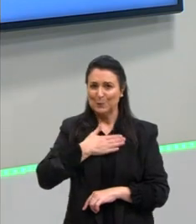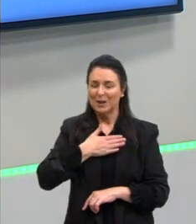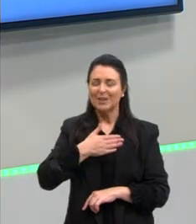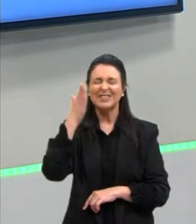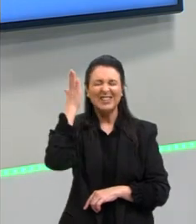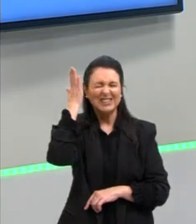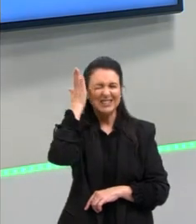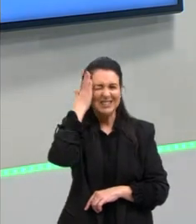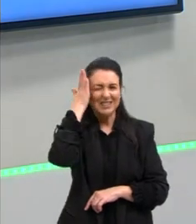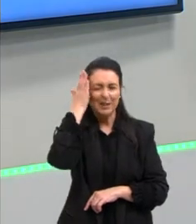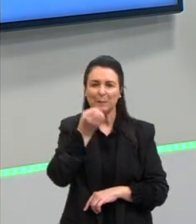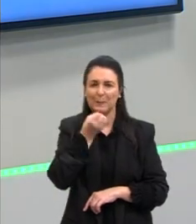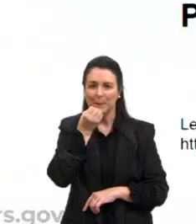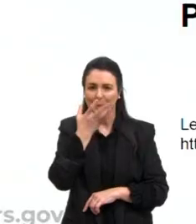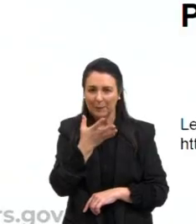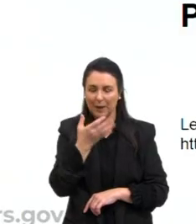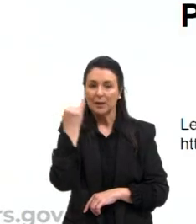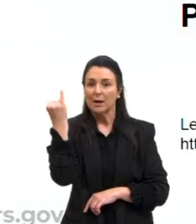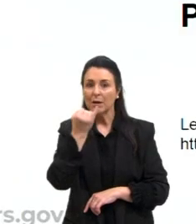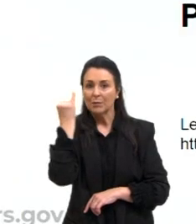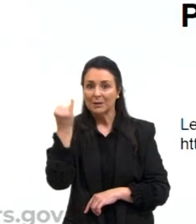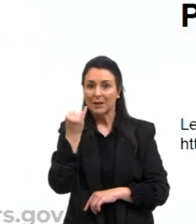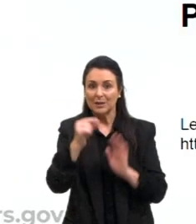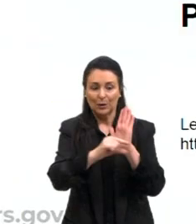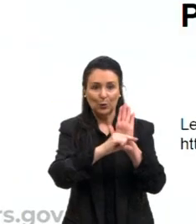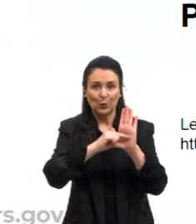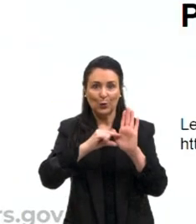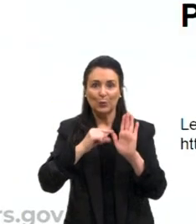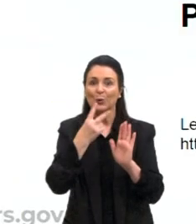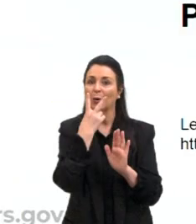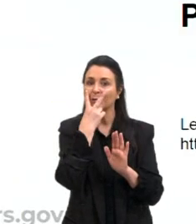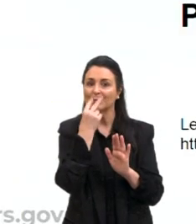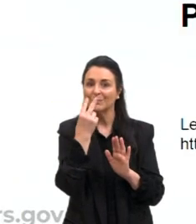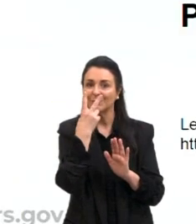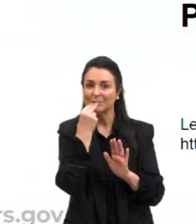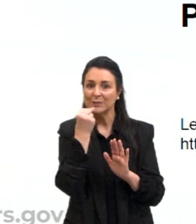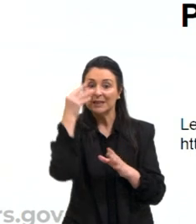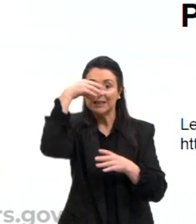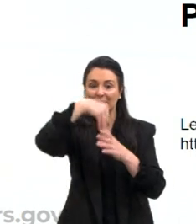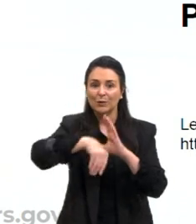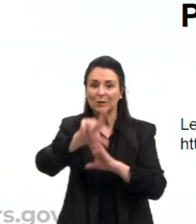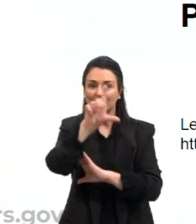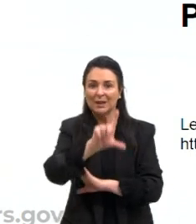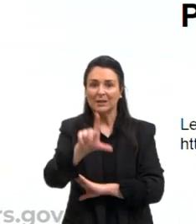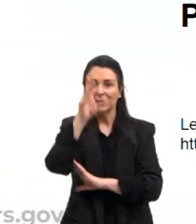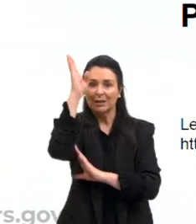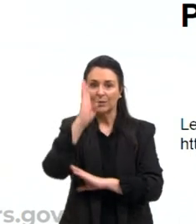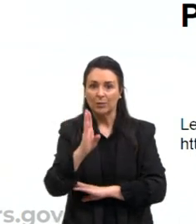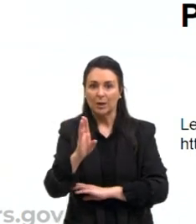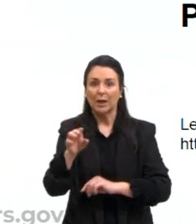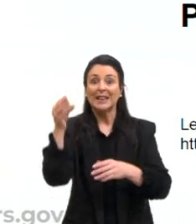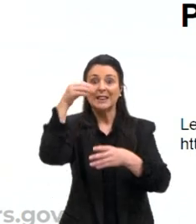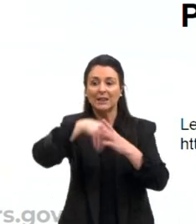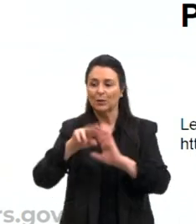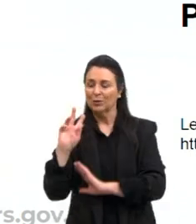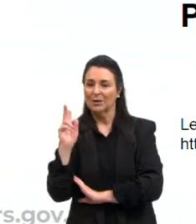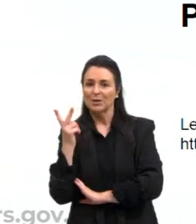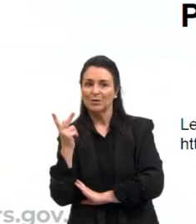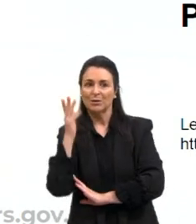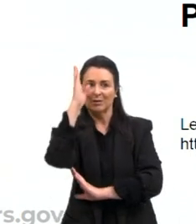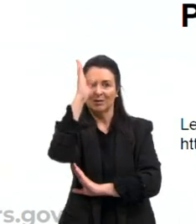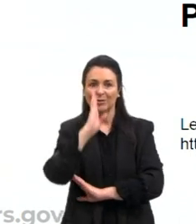falar e nós falamos muito da importância desse autor da importância dele dentro da literatura e dentro da história também